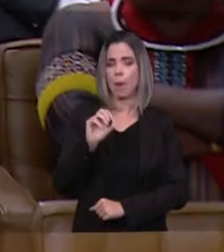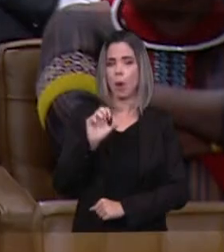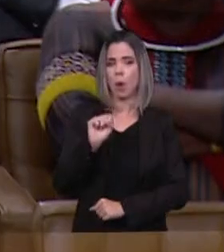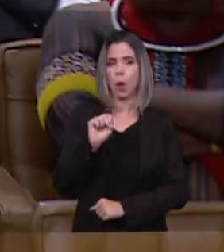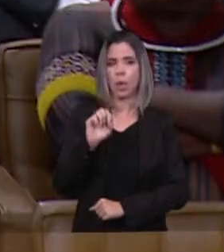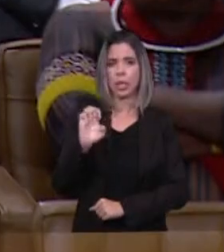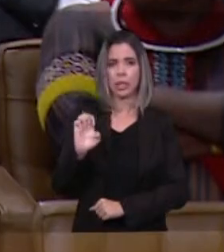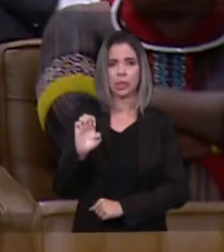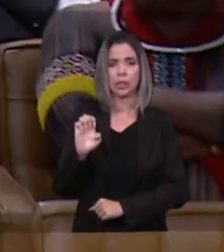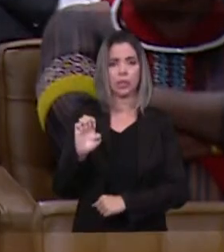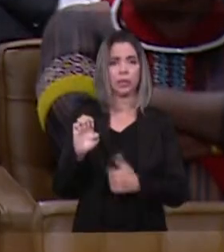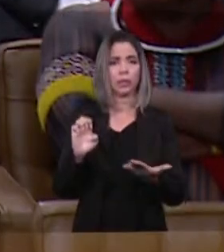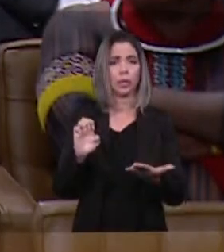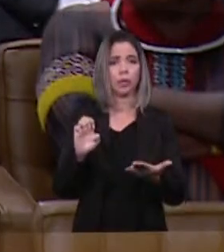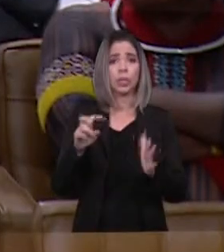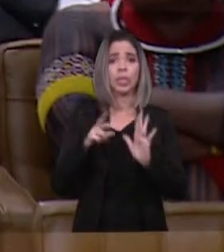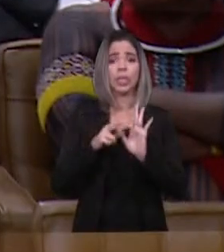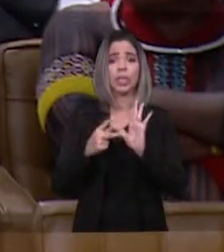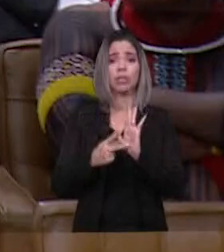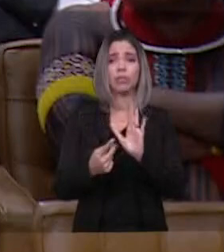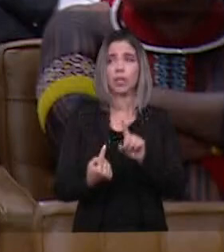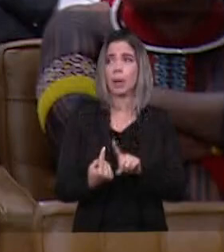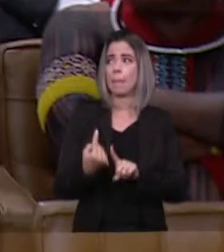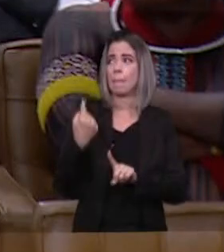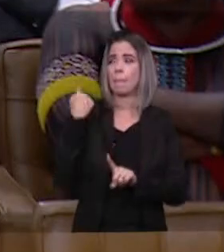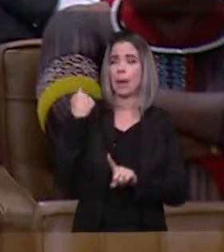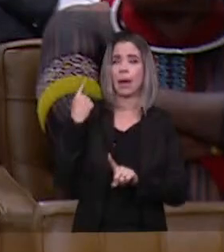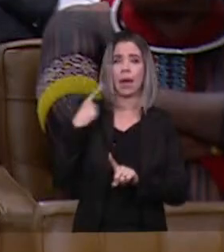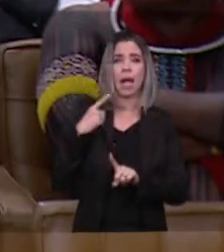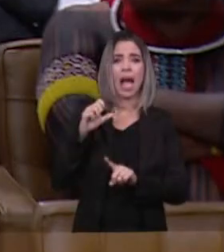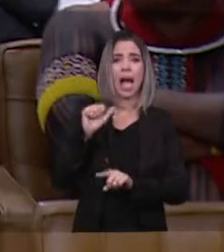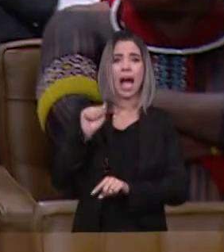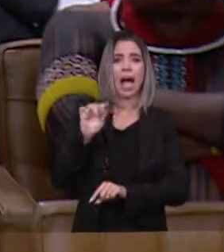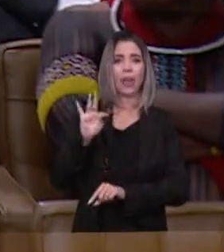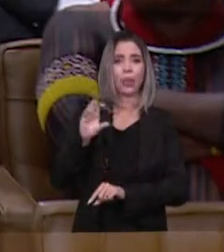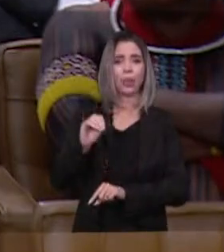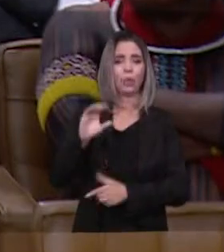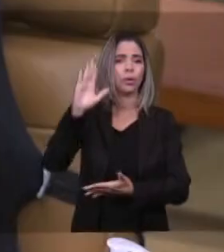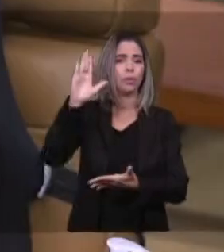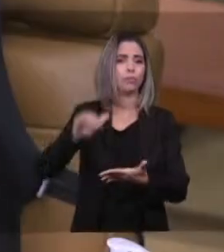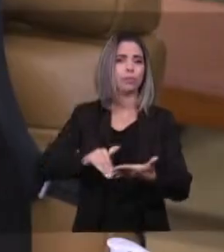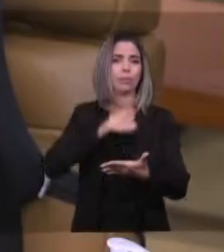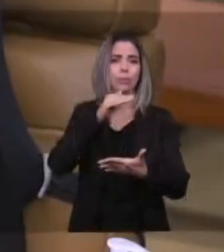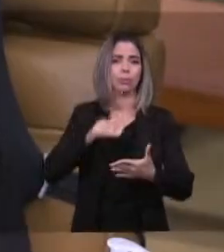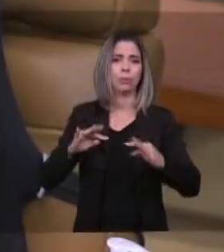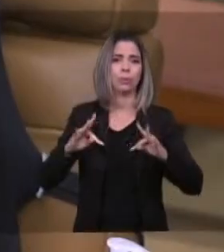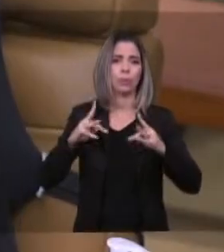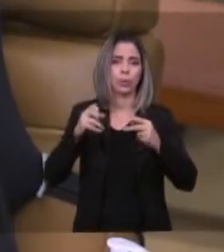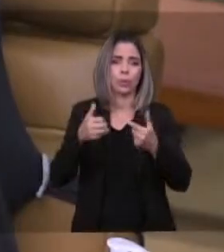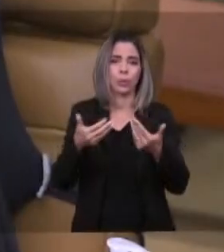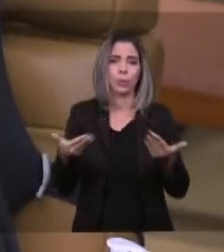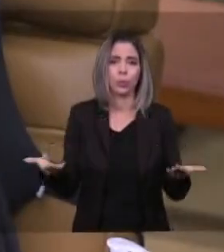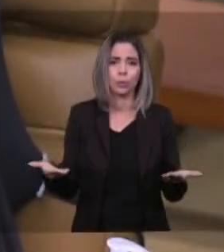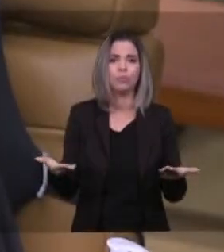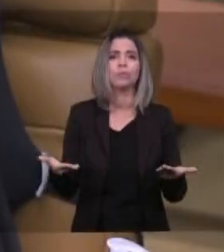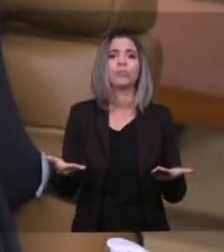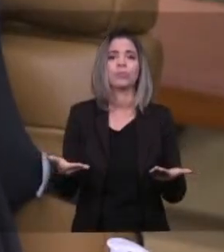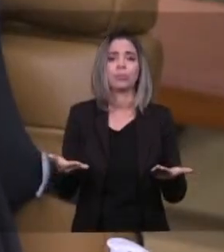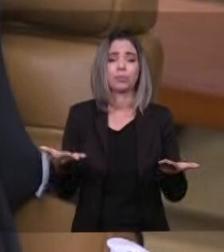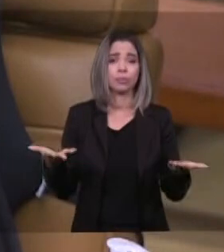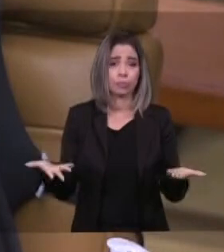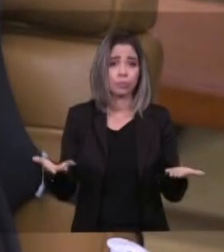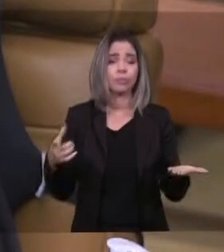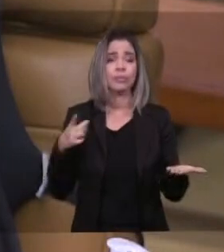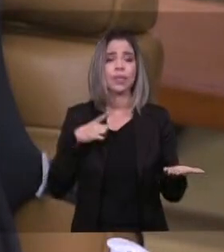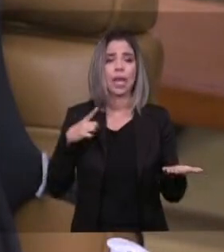inviabiliza validar atos, porque diz o dispositivo que são nulos e extintos, não produzindo efeitos jurídicos,